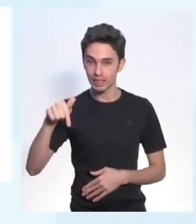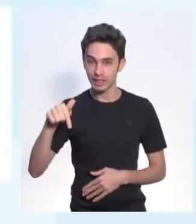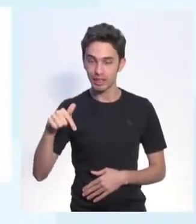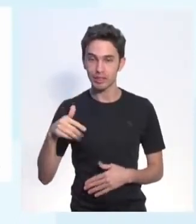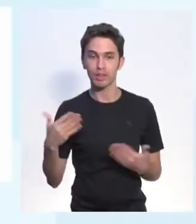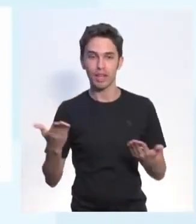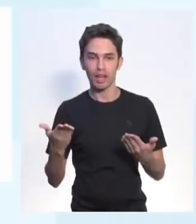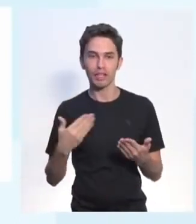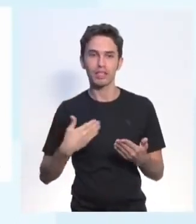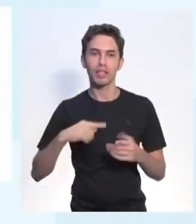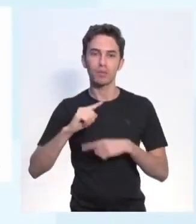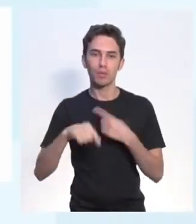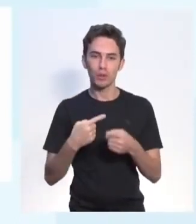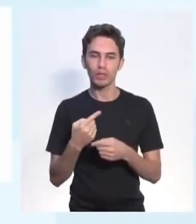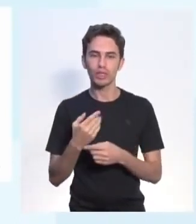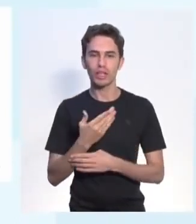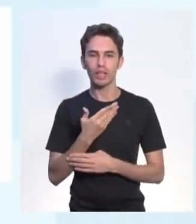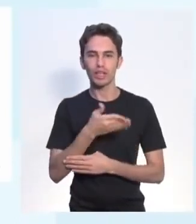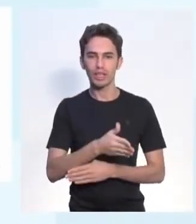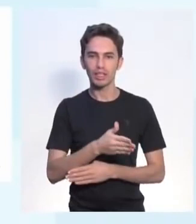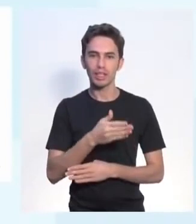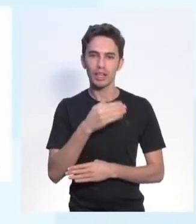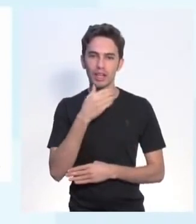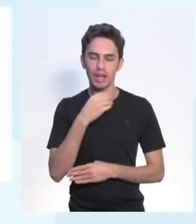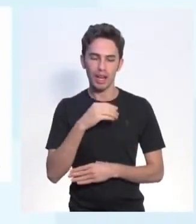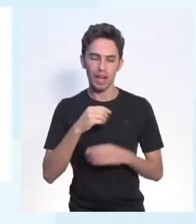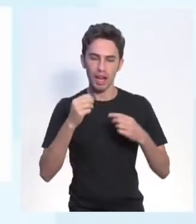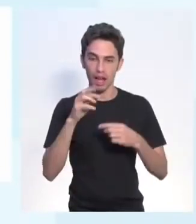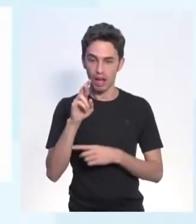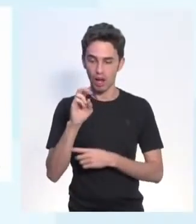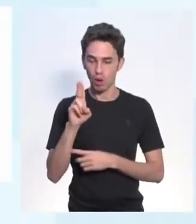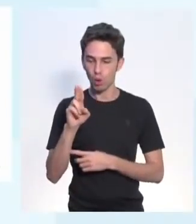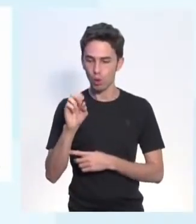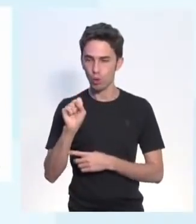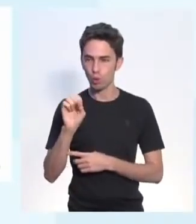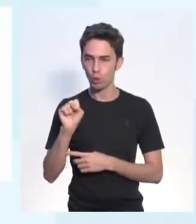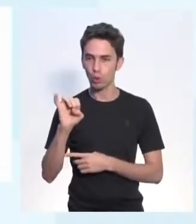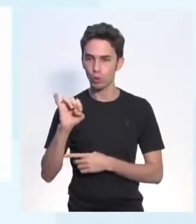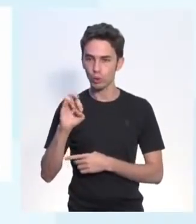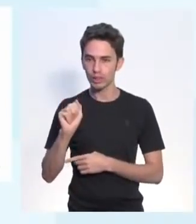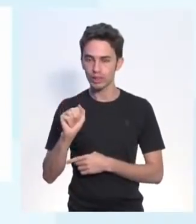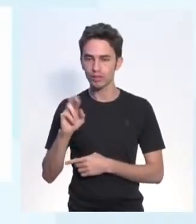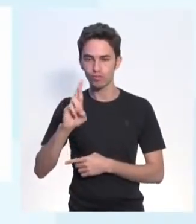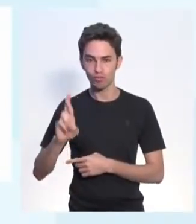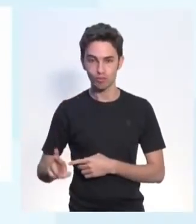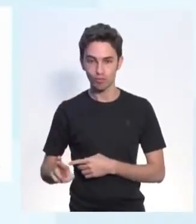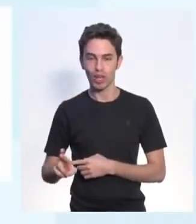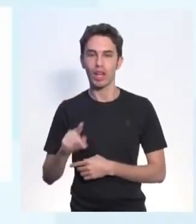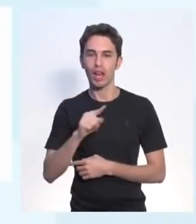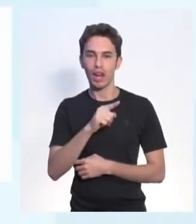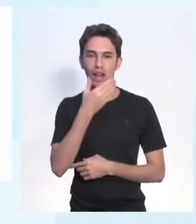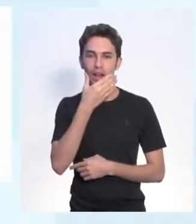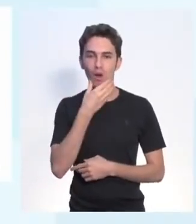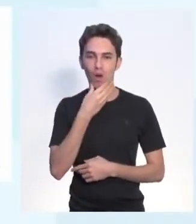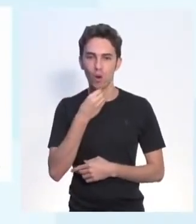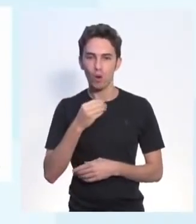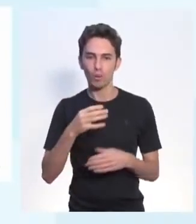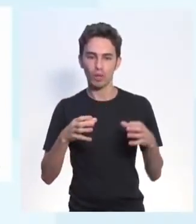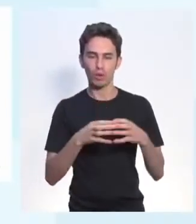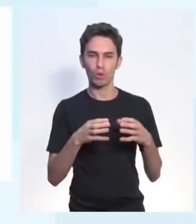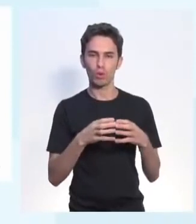dos Estados Unidos. A Rússia saiu da guerra porque lá os bolcheviques já